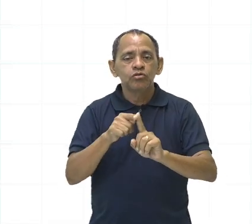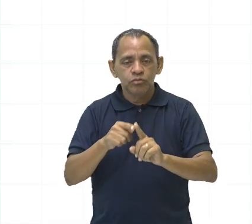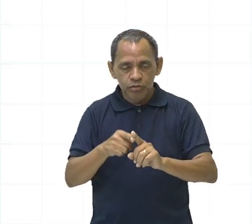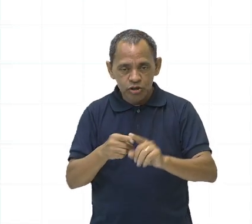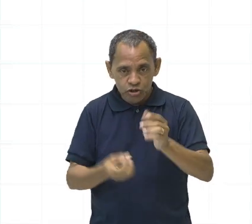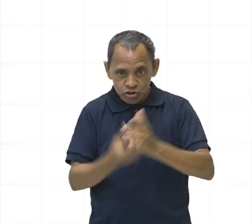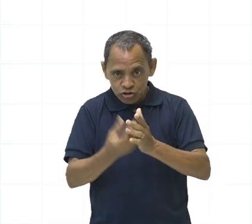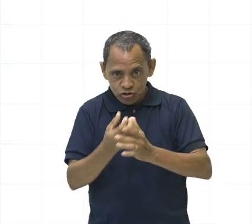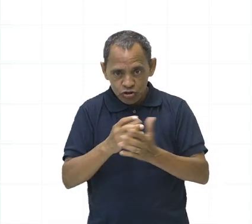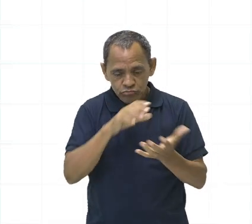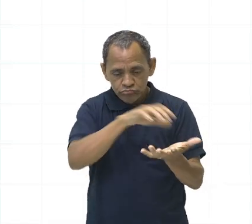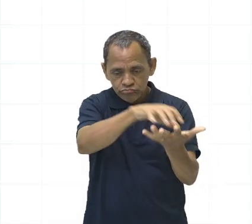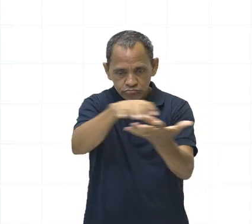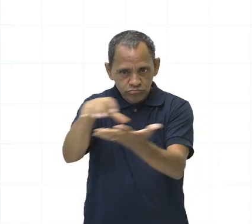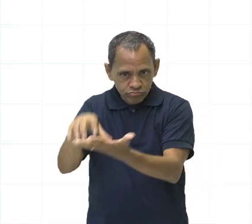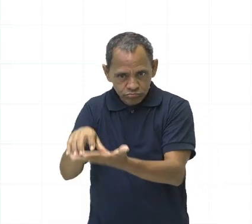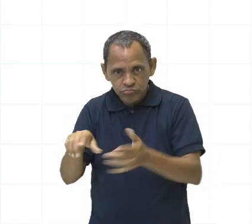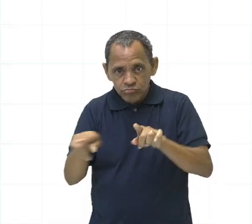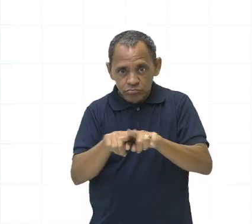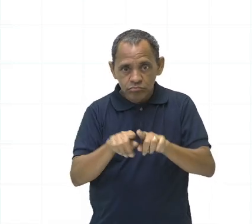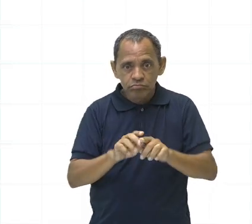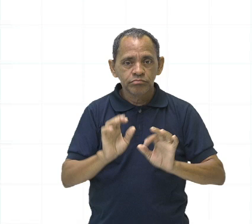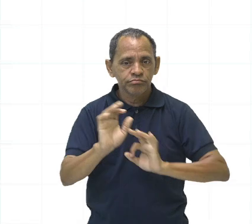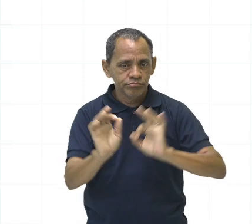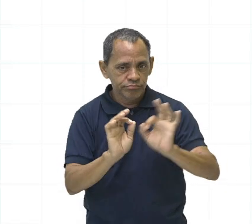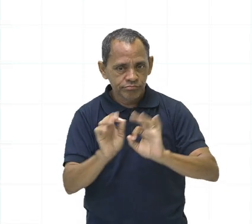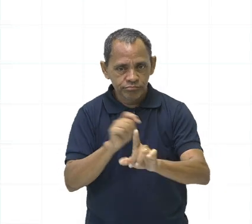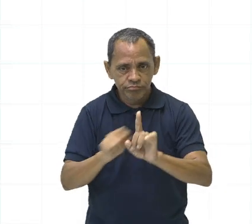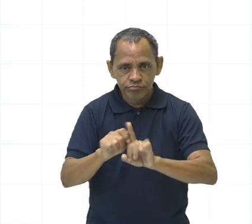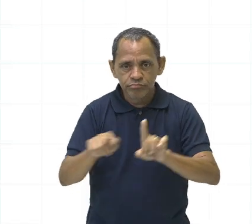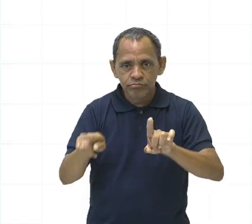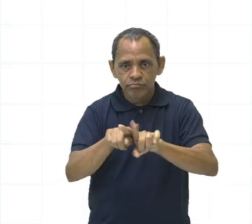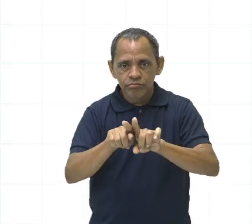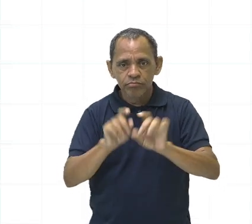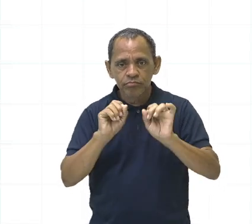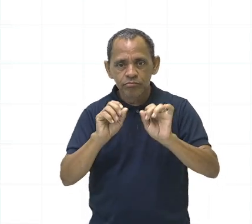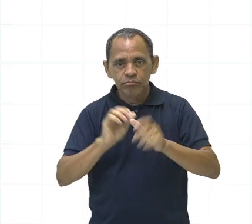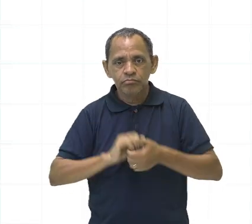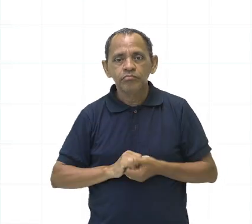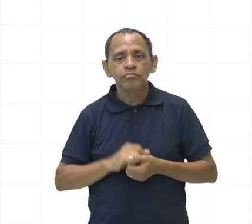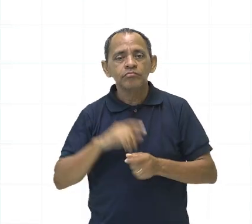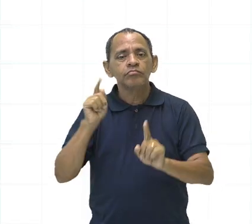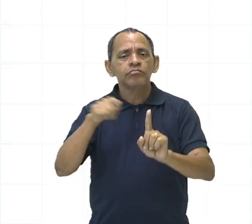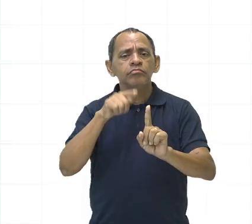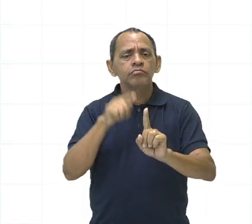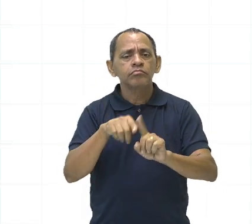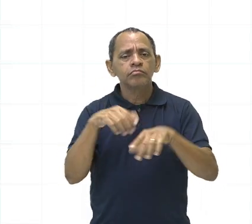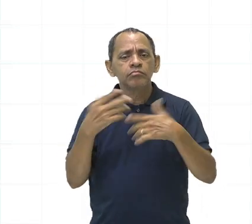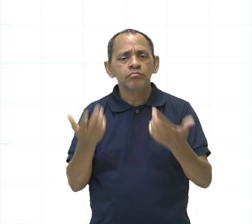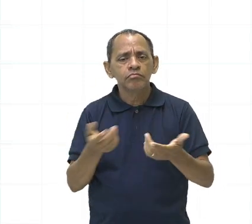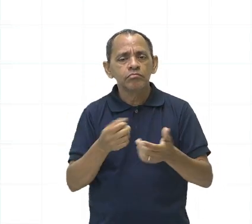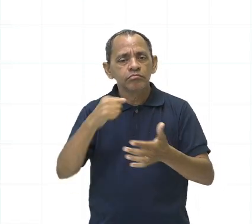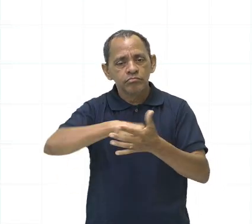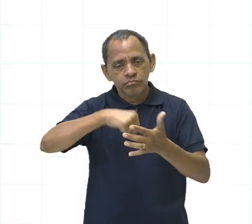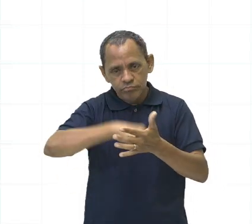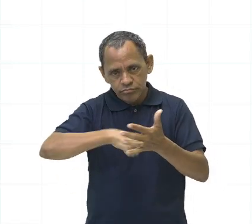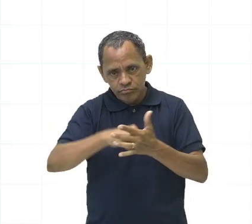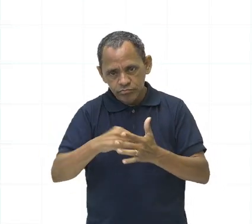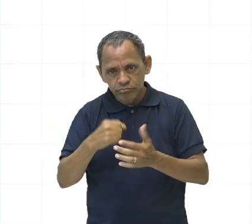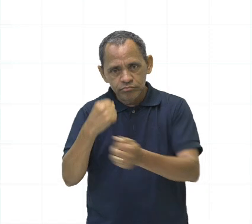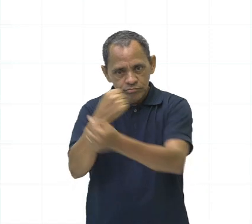e também essa organização social com a sociedade. O objetivo, combater a